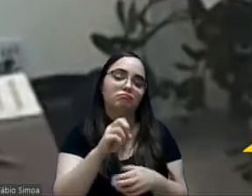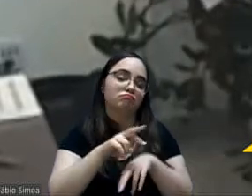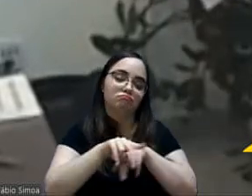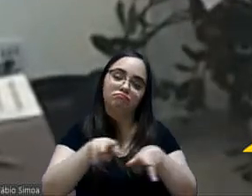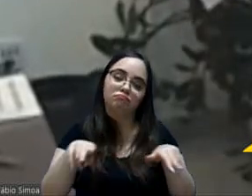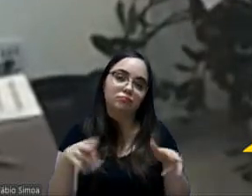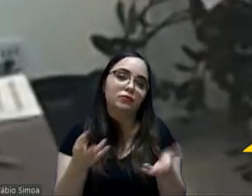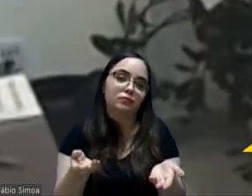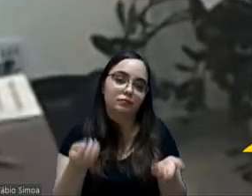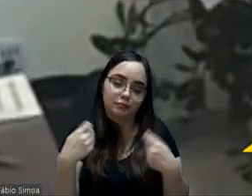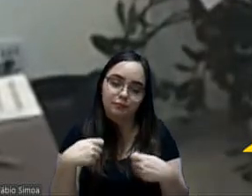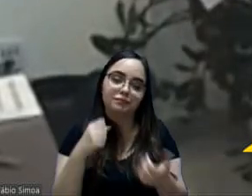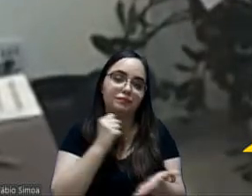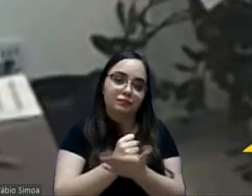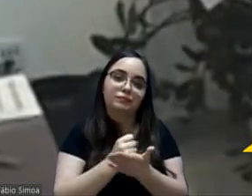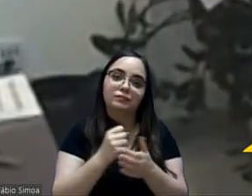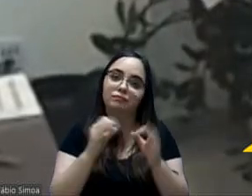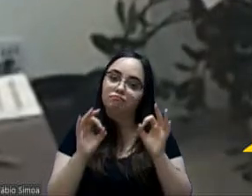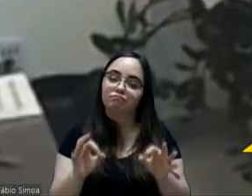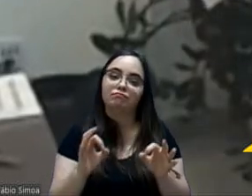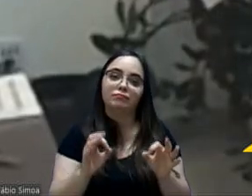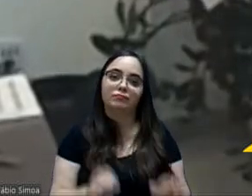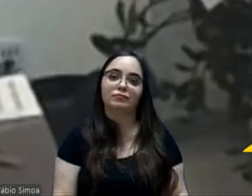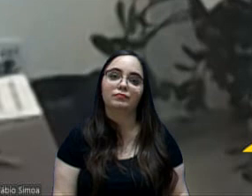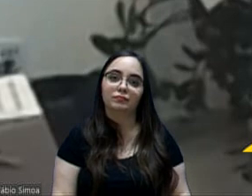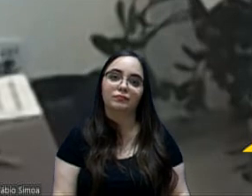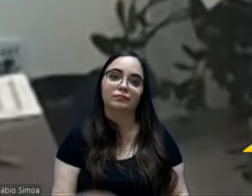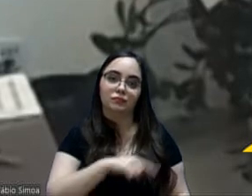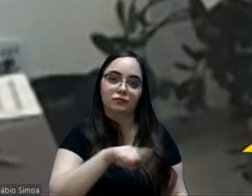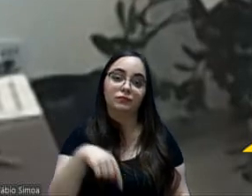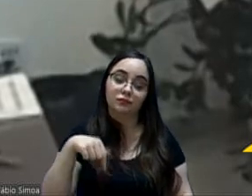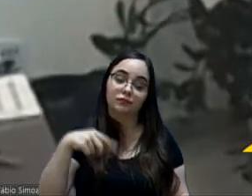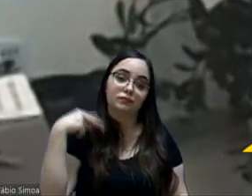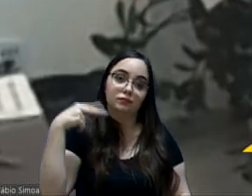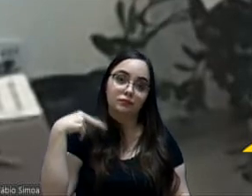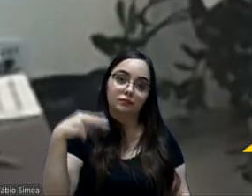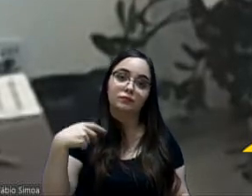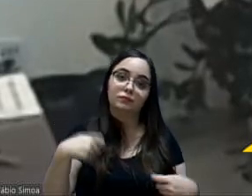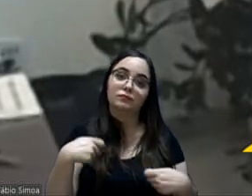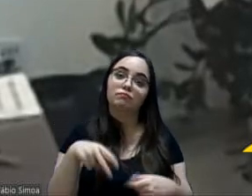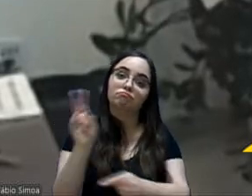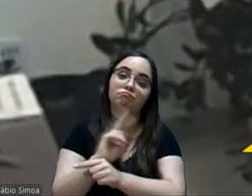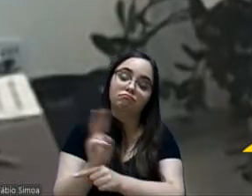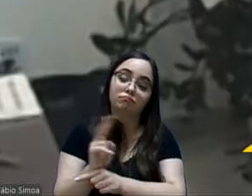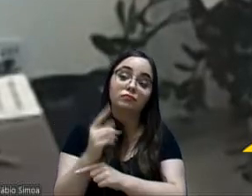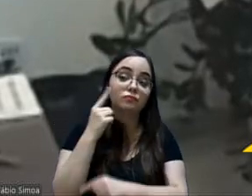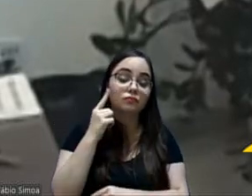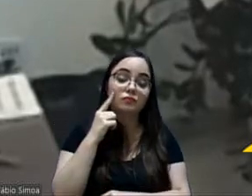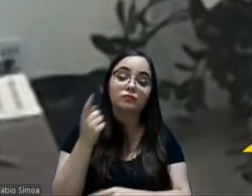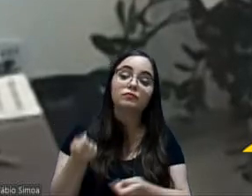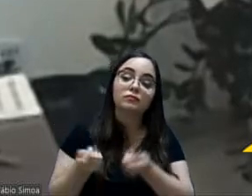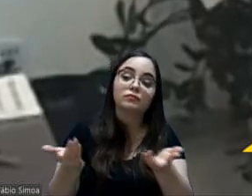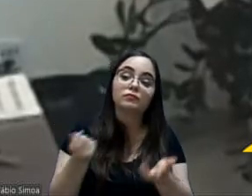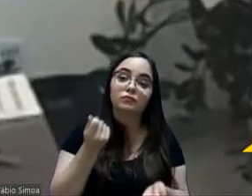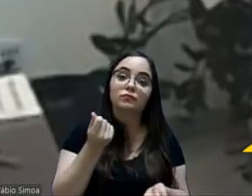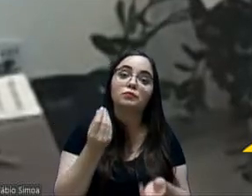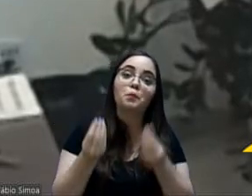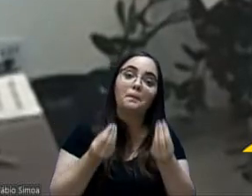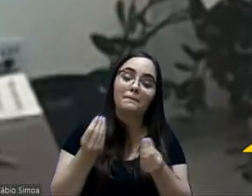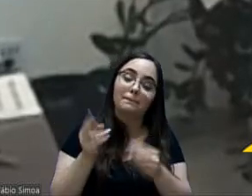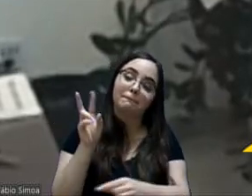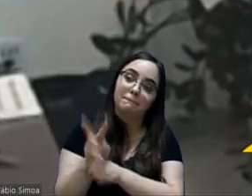esse dinheiro. Então, o que vai acontecer? A gente está aqui como vereador, como legislador, então a gente vai fiscalizar esse dinheiro, que, no